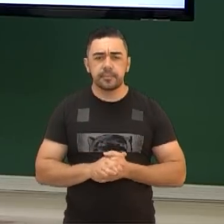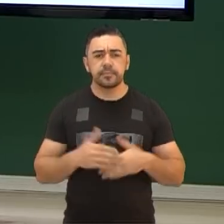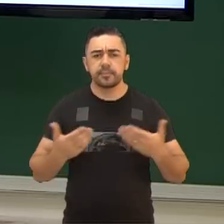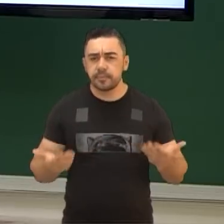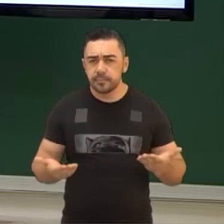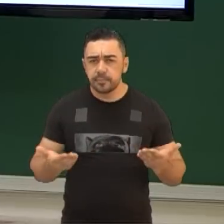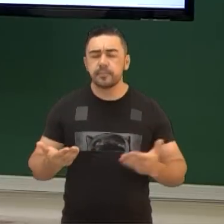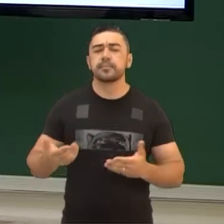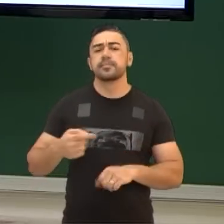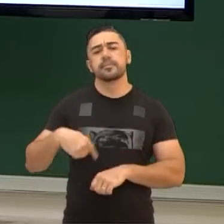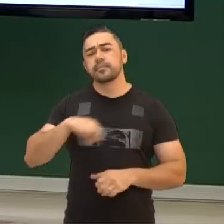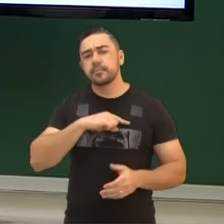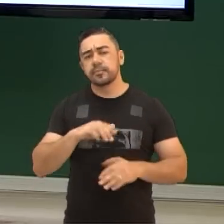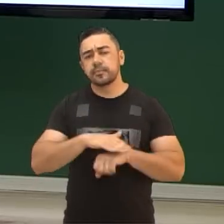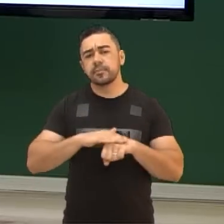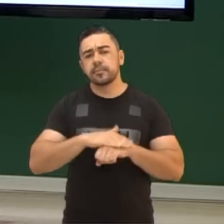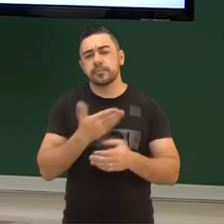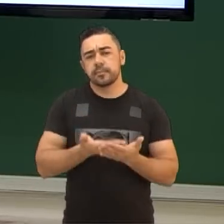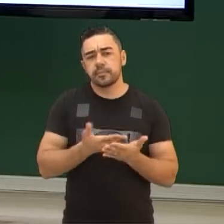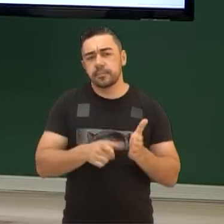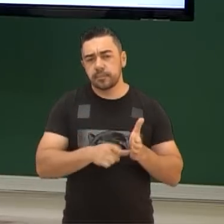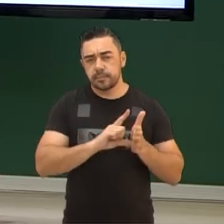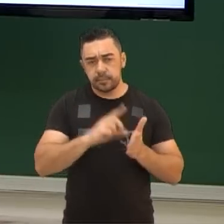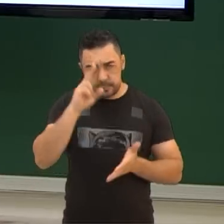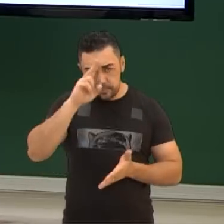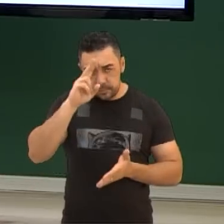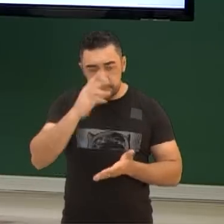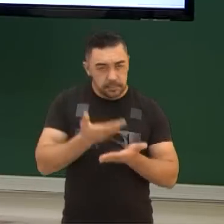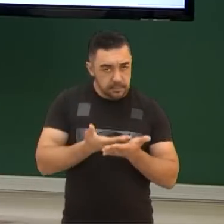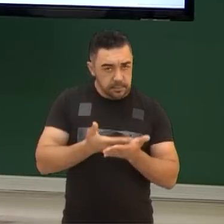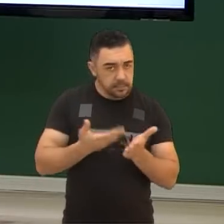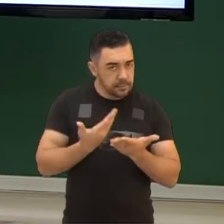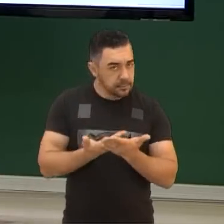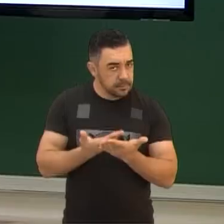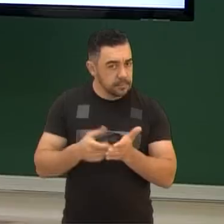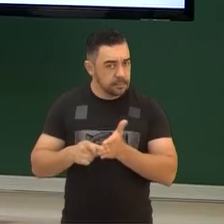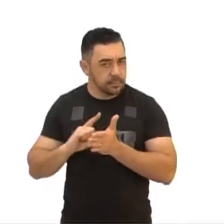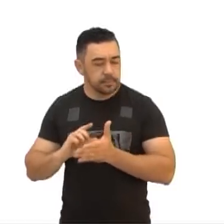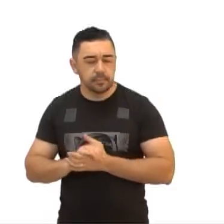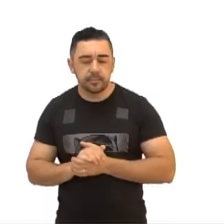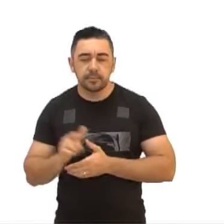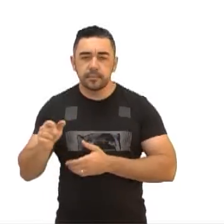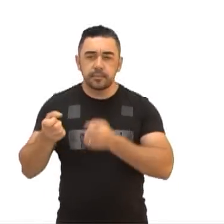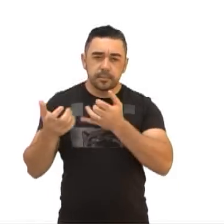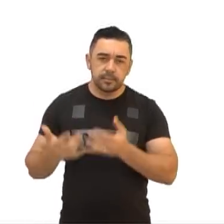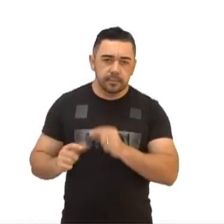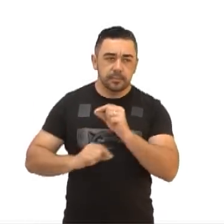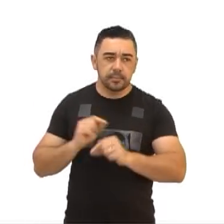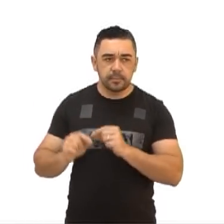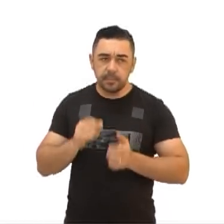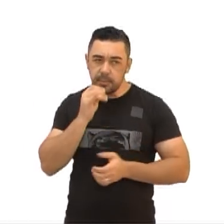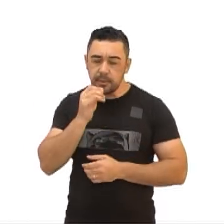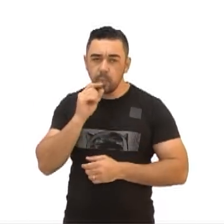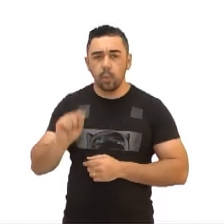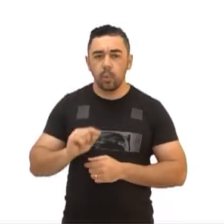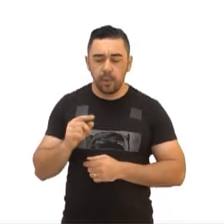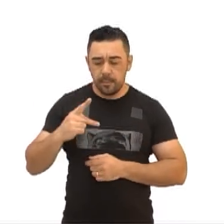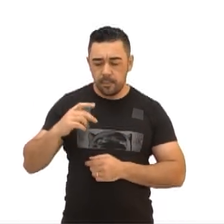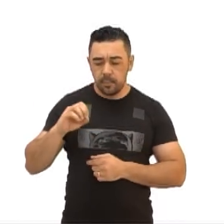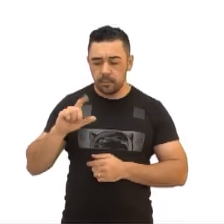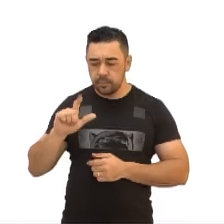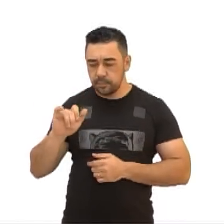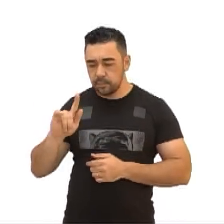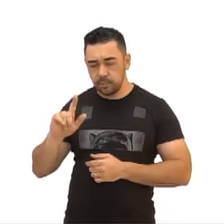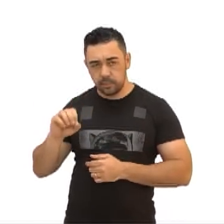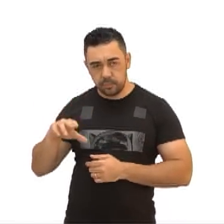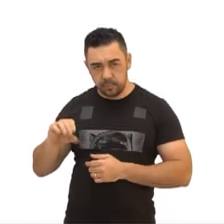nós falamos na aula anterior? Vocês lembram o que nós estudamos na aula anterior? Então, nós falamos lá sobre os polígonos, não é verdade?